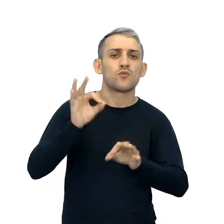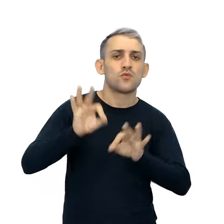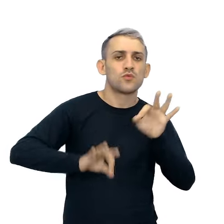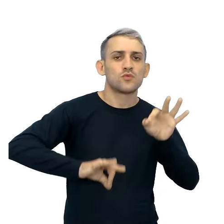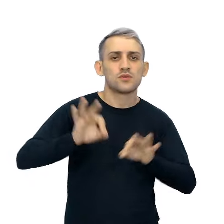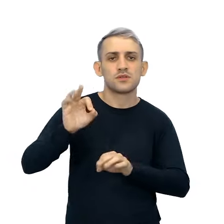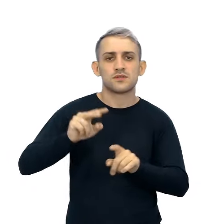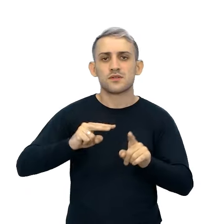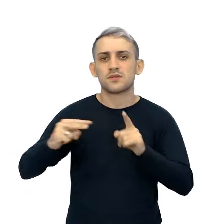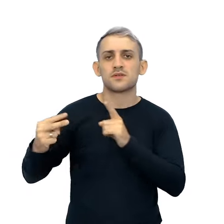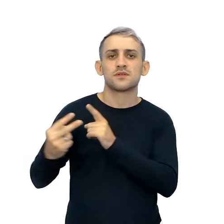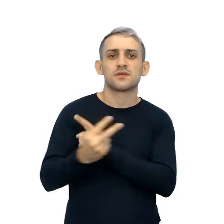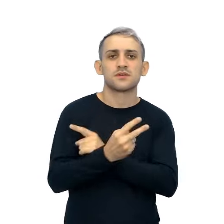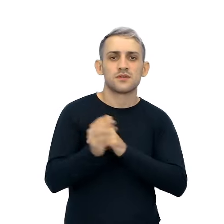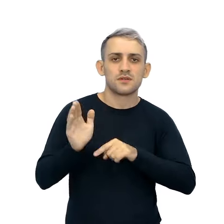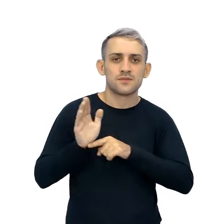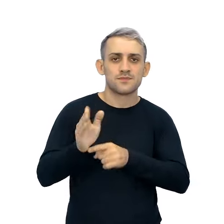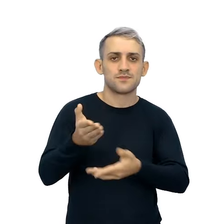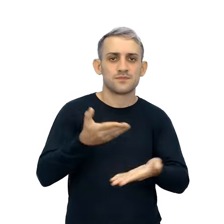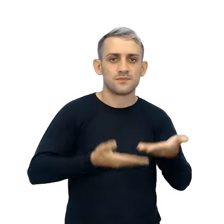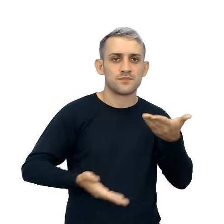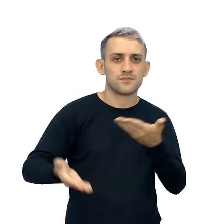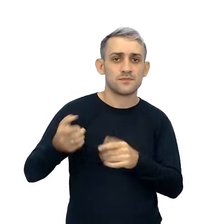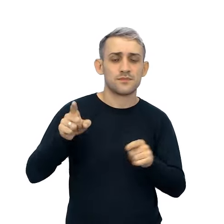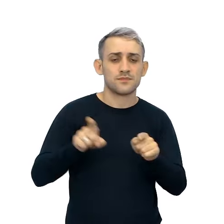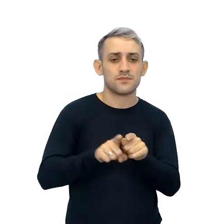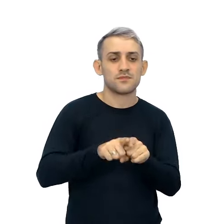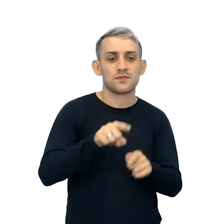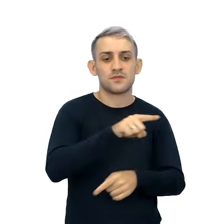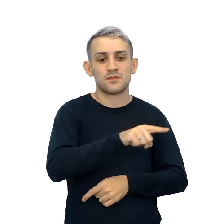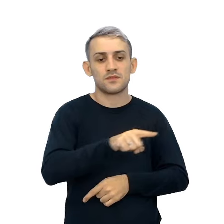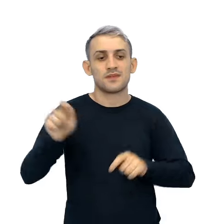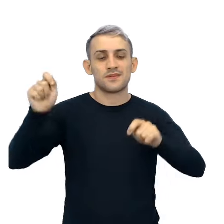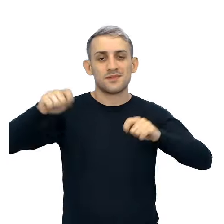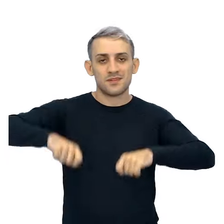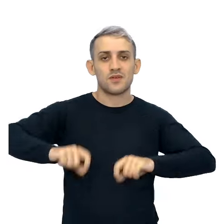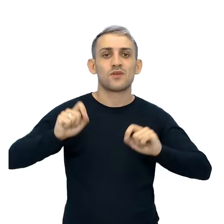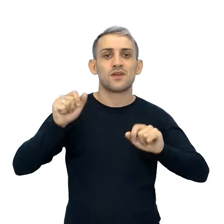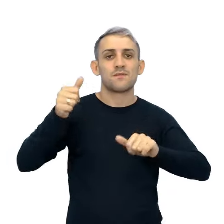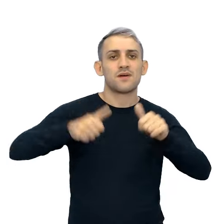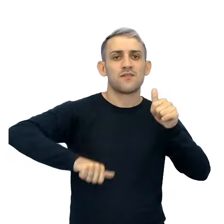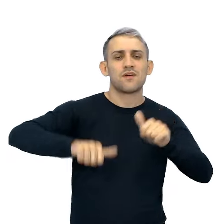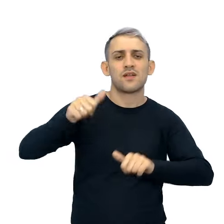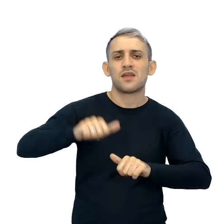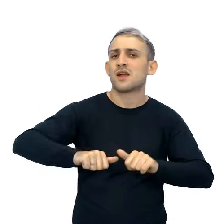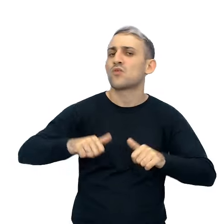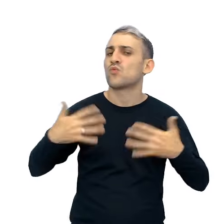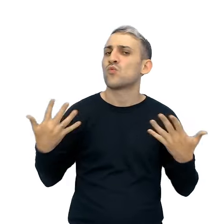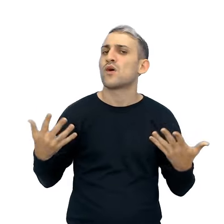nessa perspectiva colaborativa. Assim, vocês poderão avaliar, não é, qual é